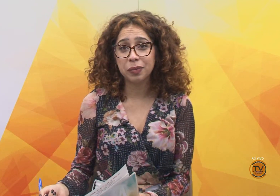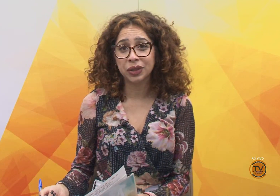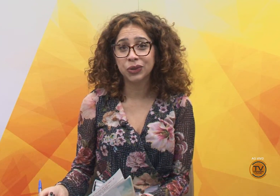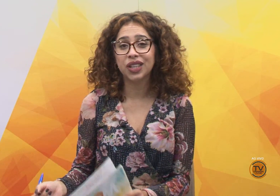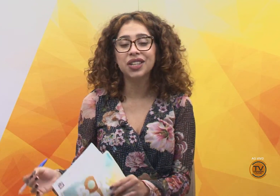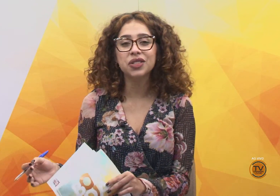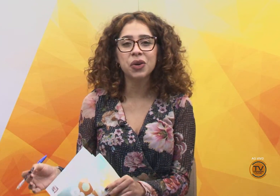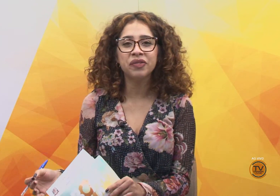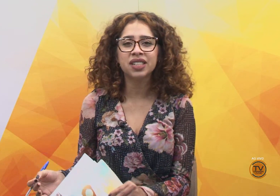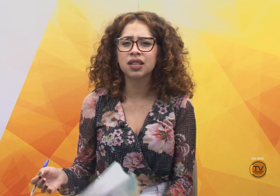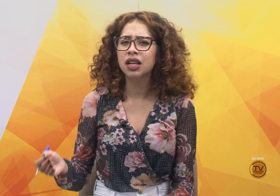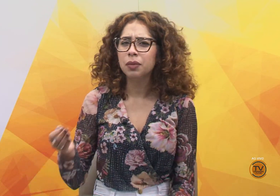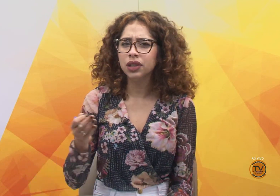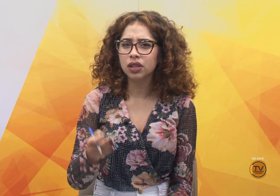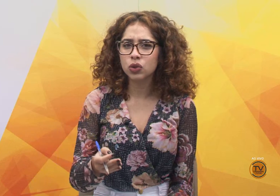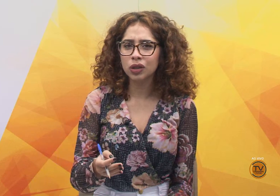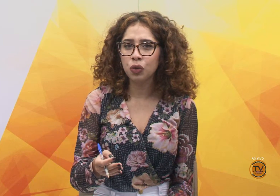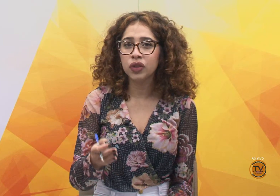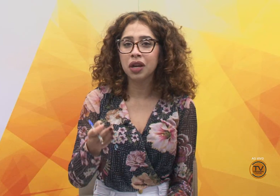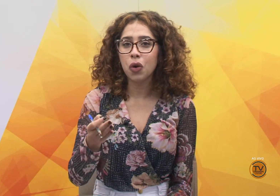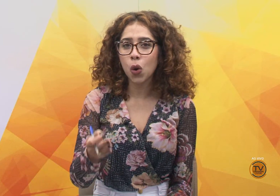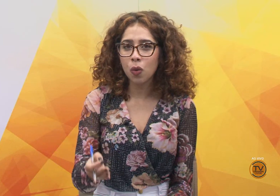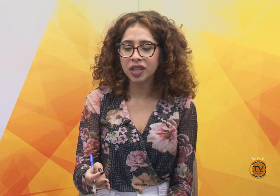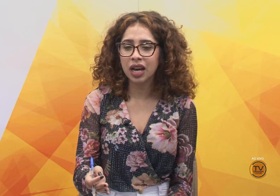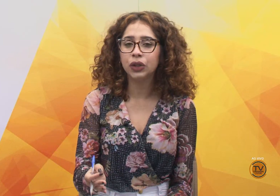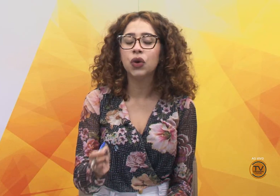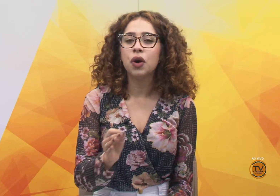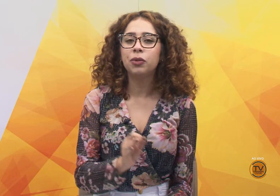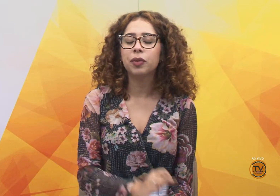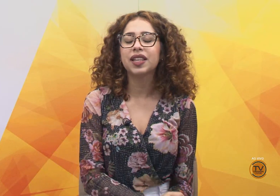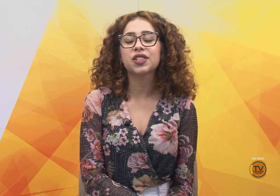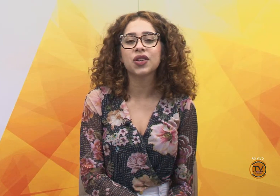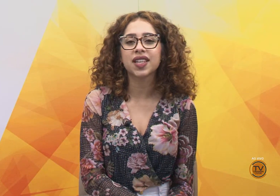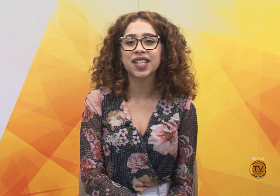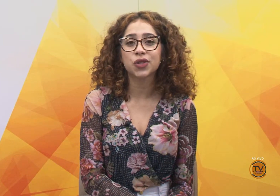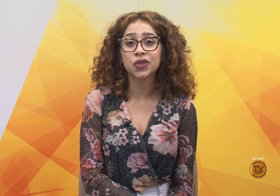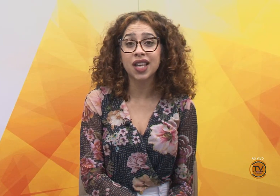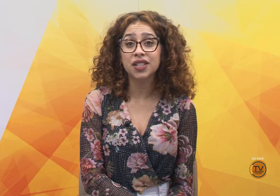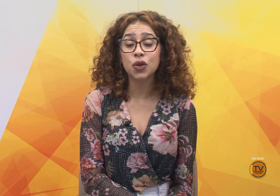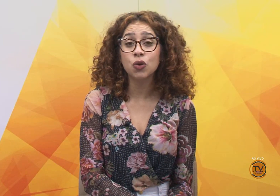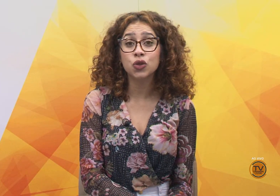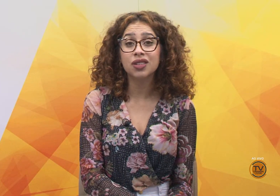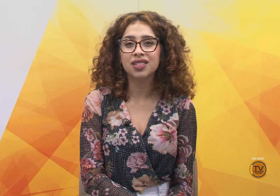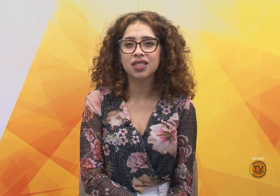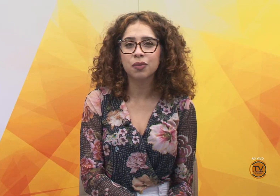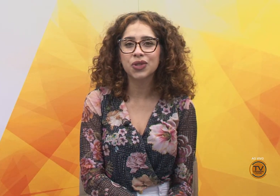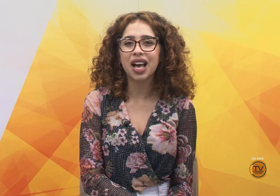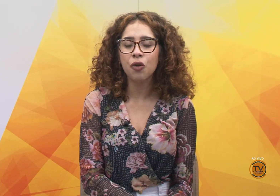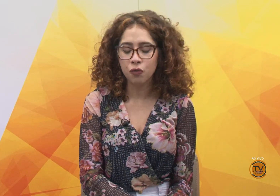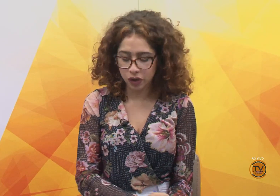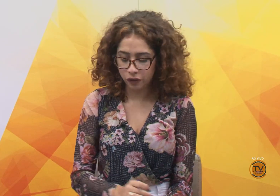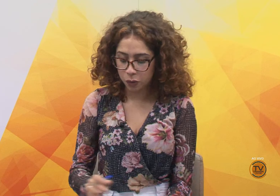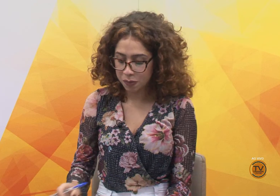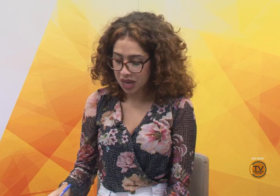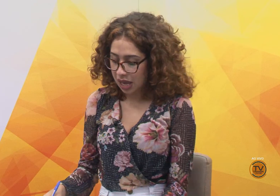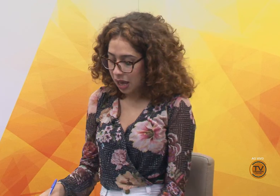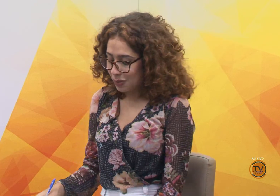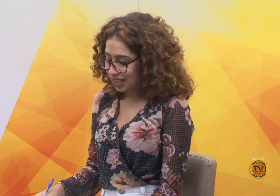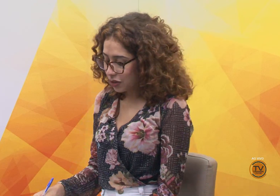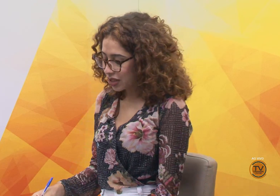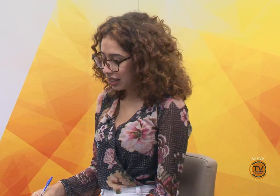estar participando da nossa conversa, mandando sua dúvida ou comentário por meio das nossas redes sociais, onde nós estamos ao